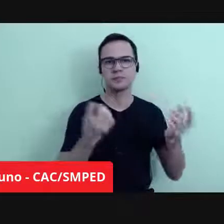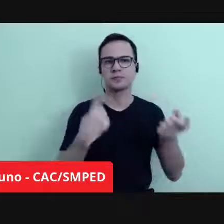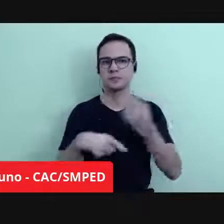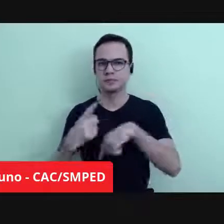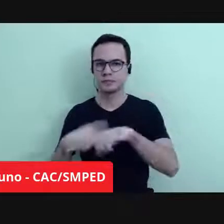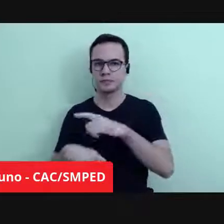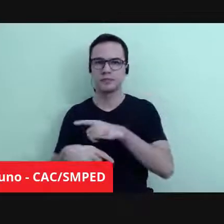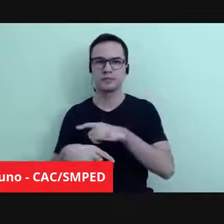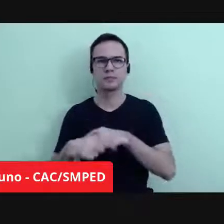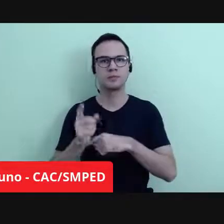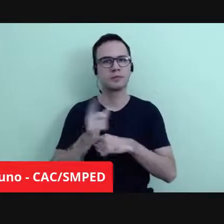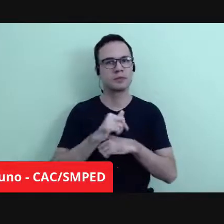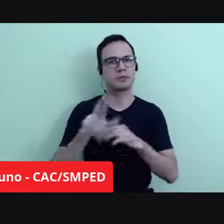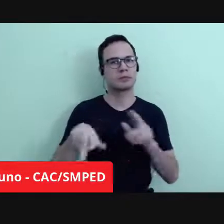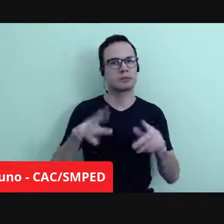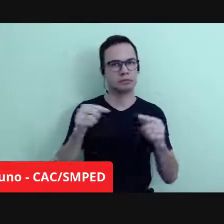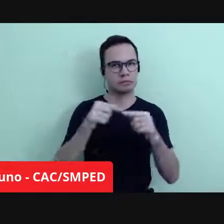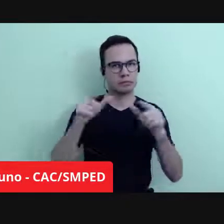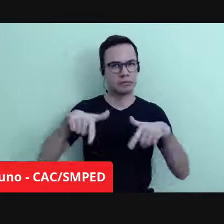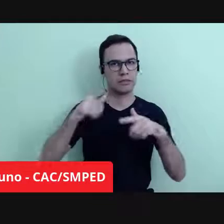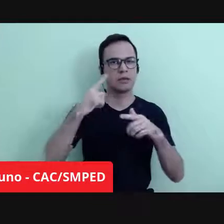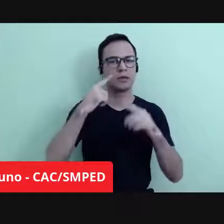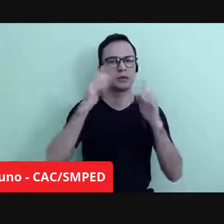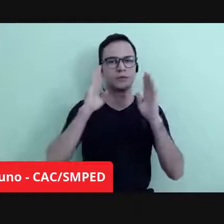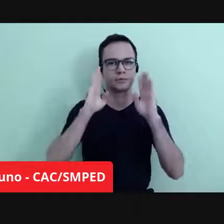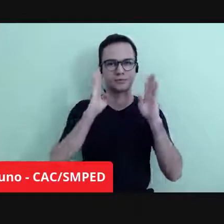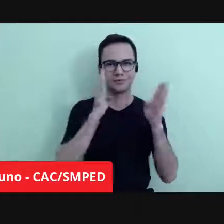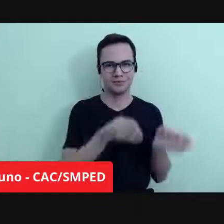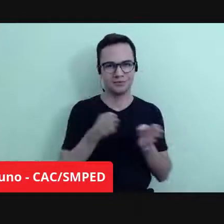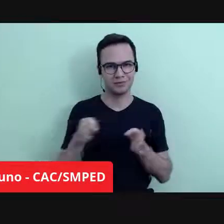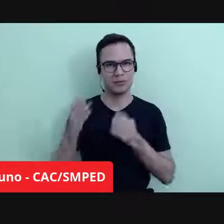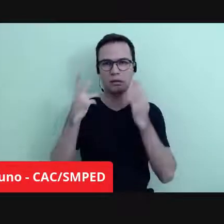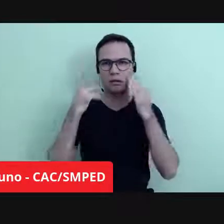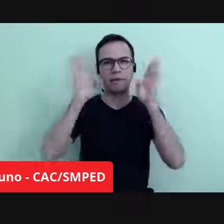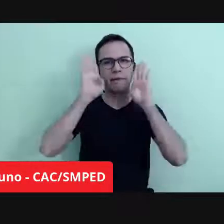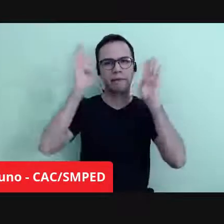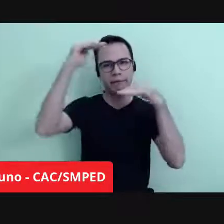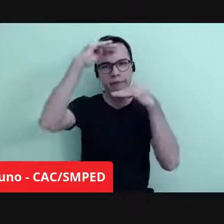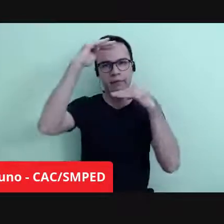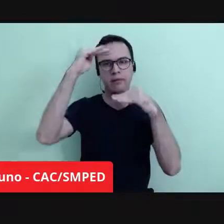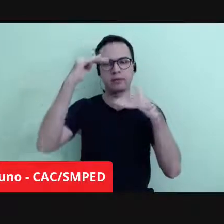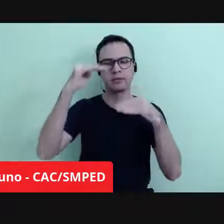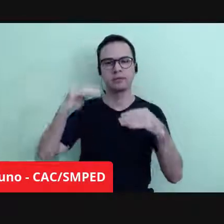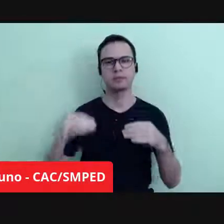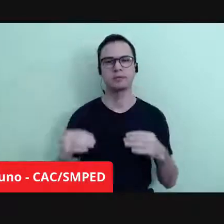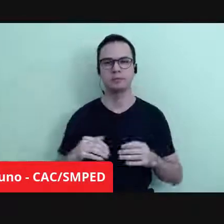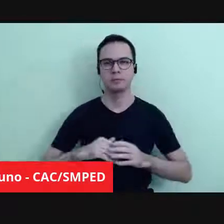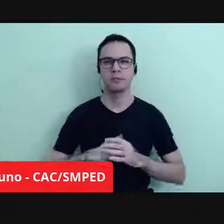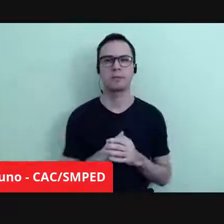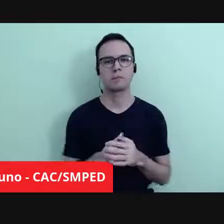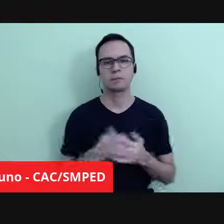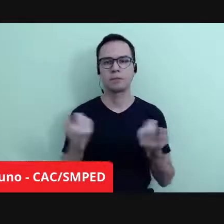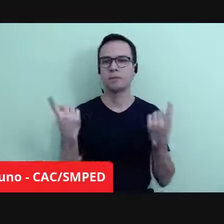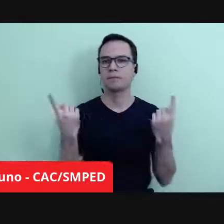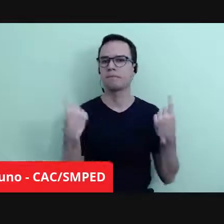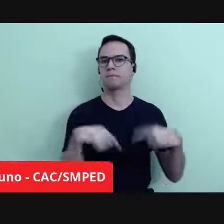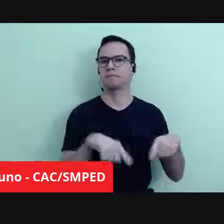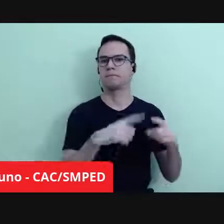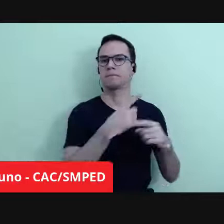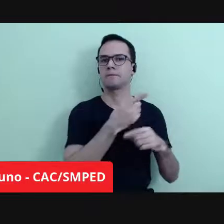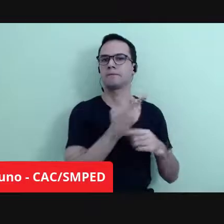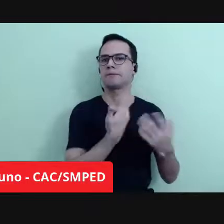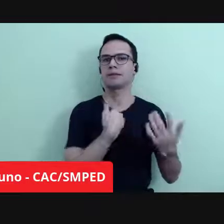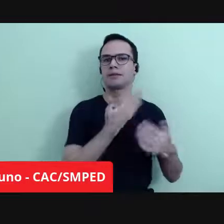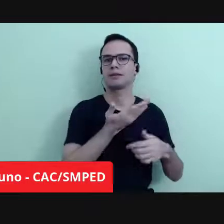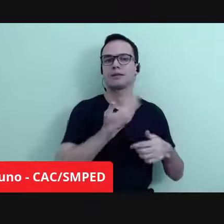sejam dissidentes desses padrões normativos, né, hegemônicos, contra o capacitismo.